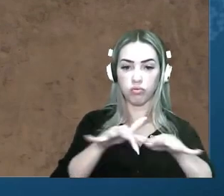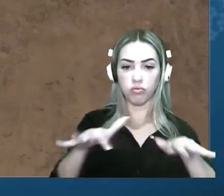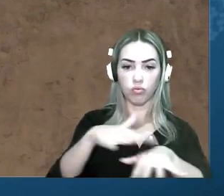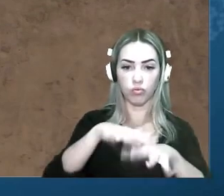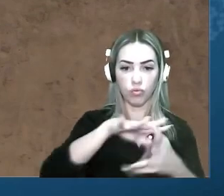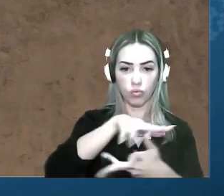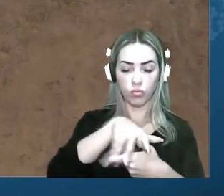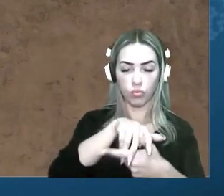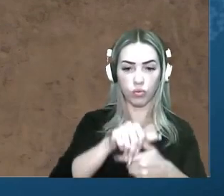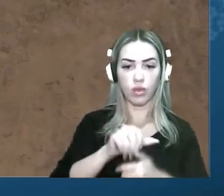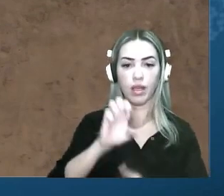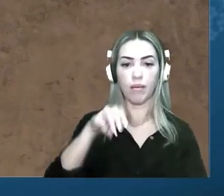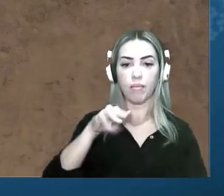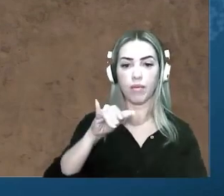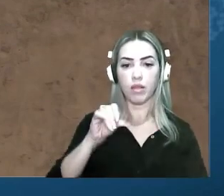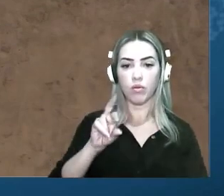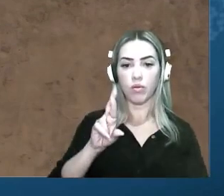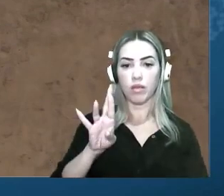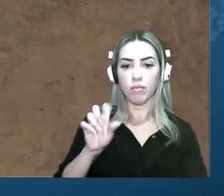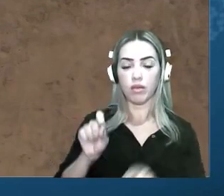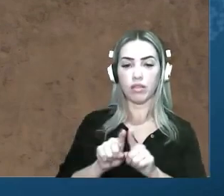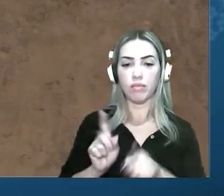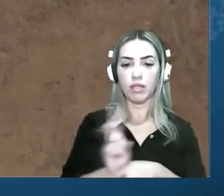do Centro de Vigilância.